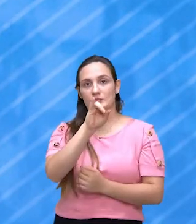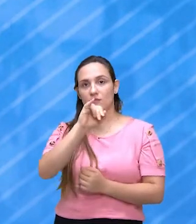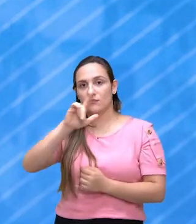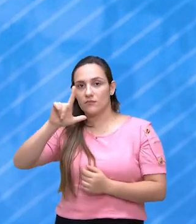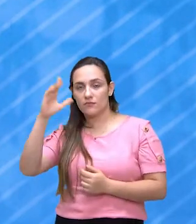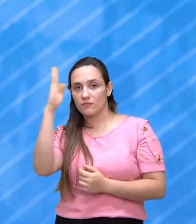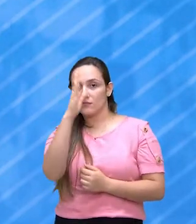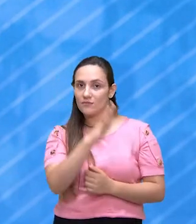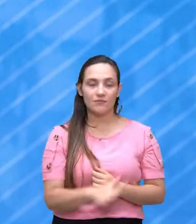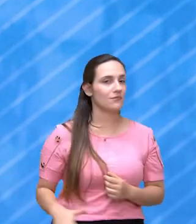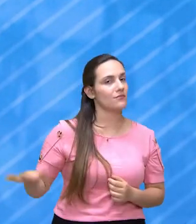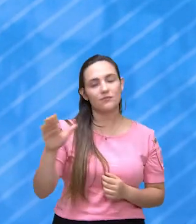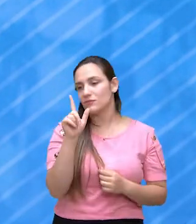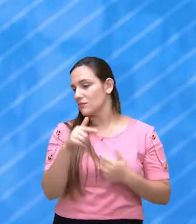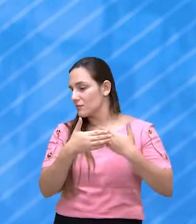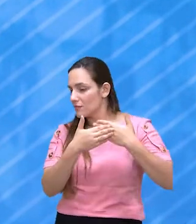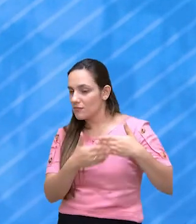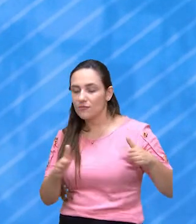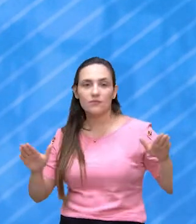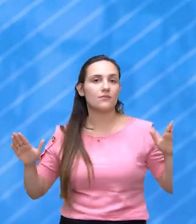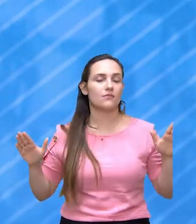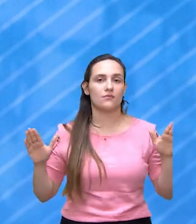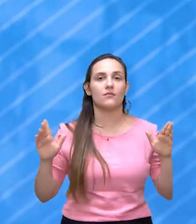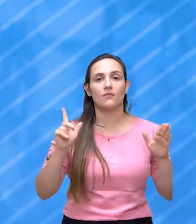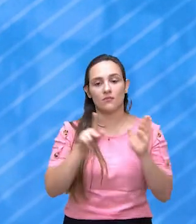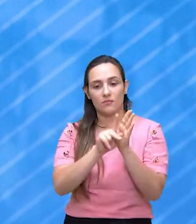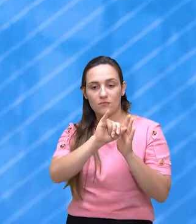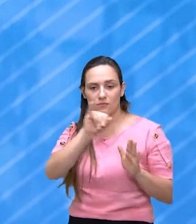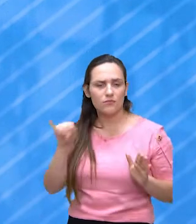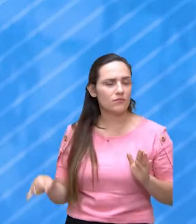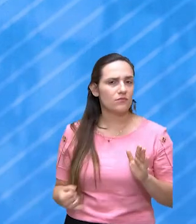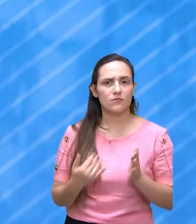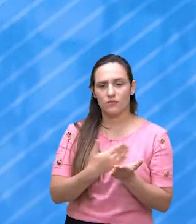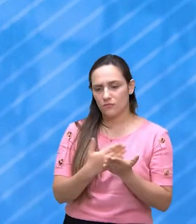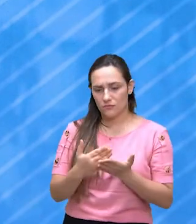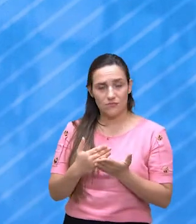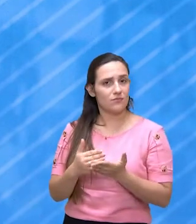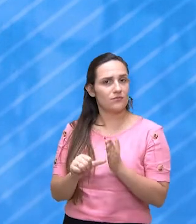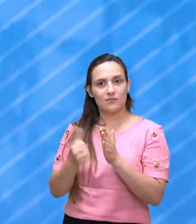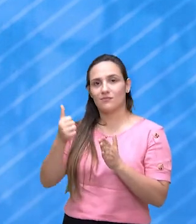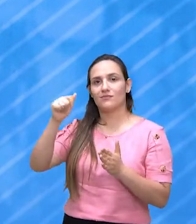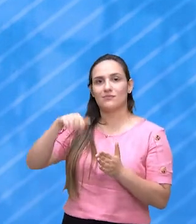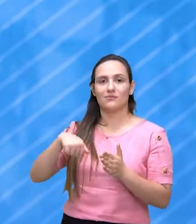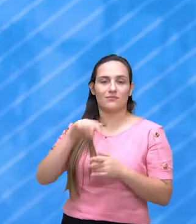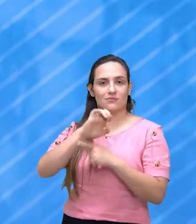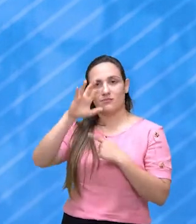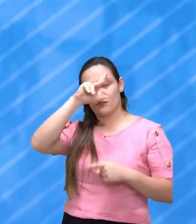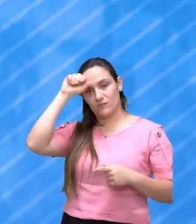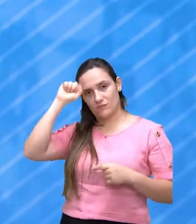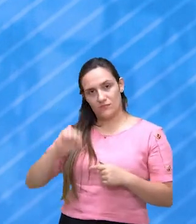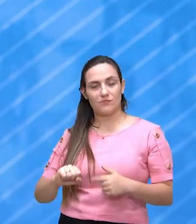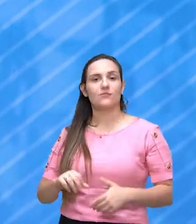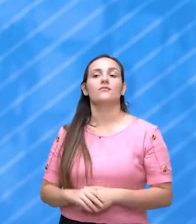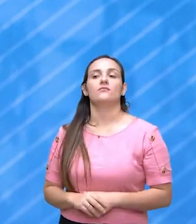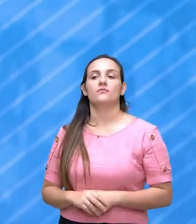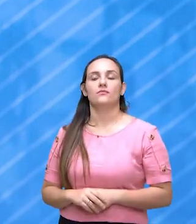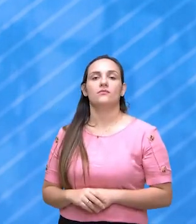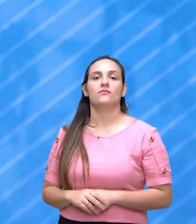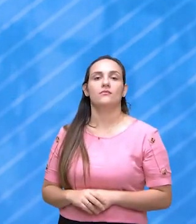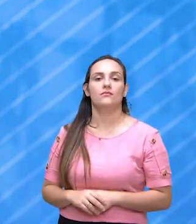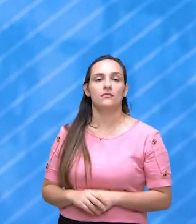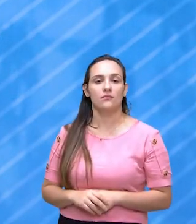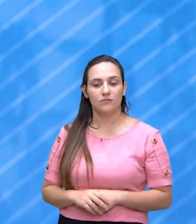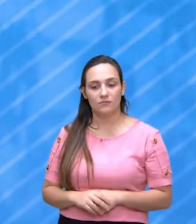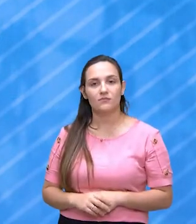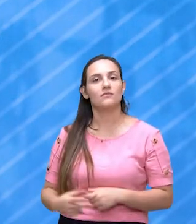processo civil circuito Nacional vai ser um lançamento de um projeto que acontecerá no Brasil inteiro e a primeira etapa